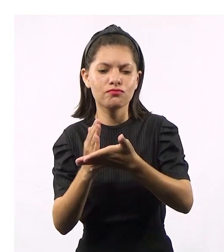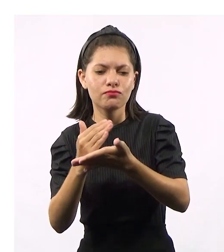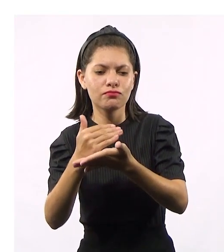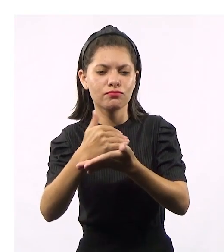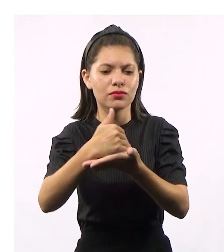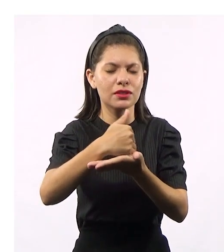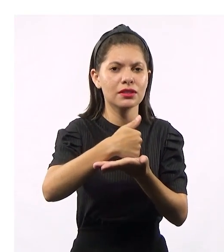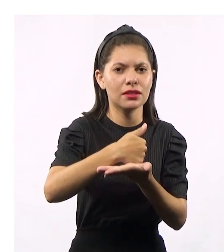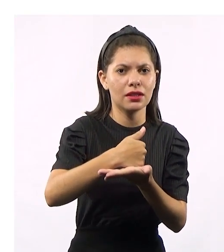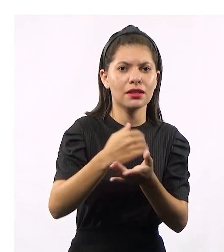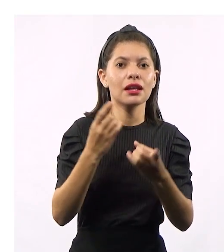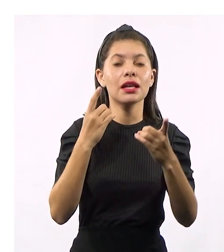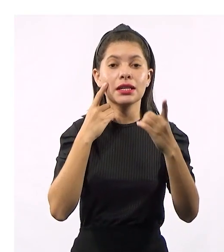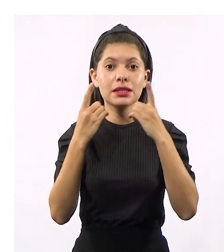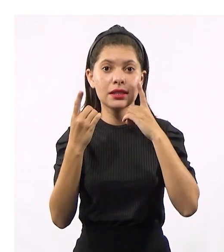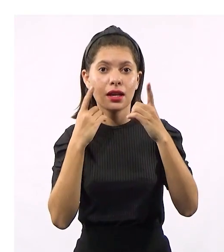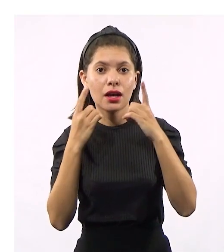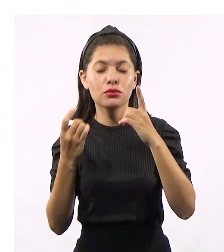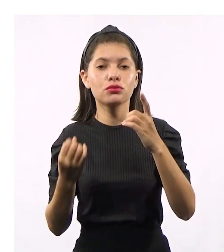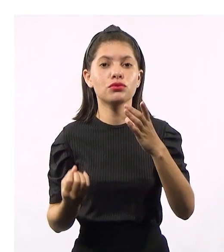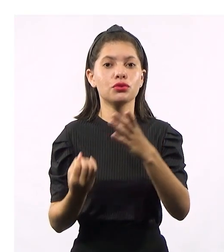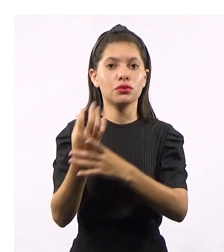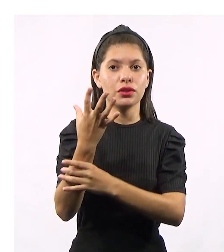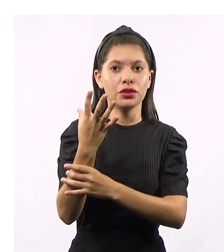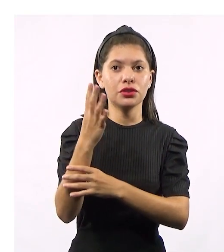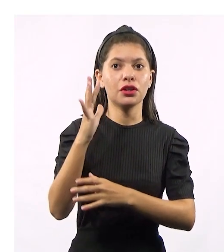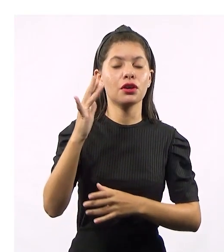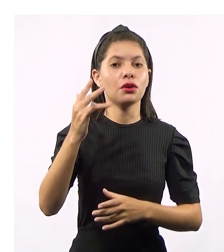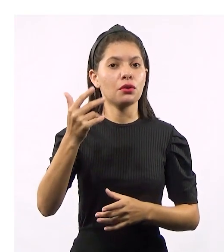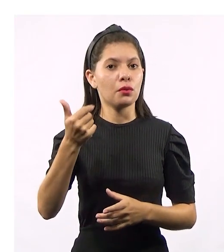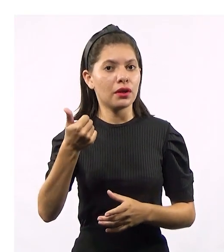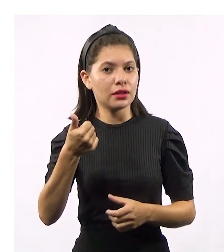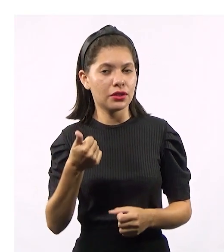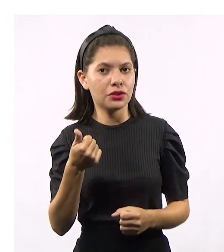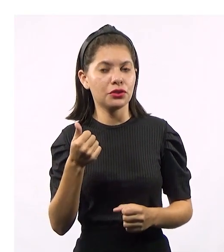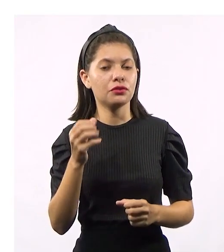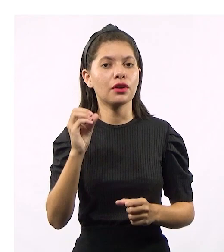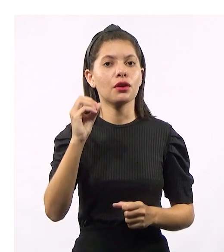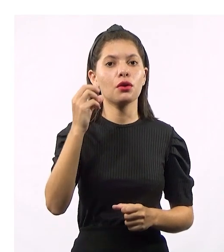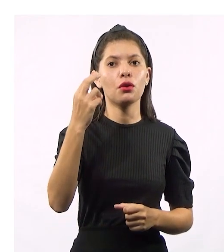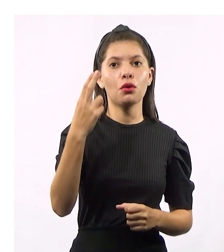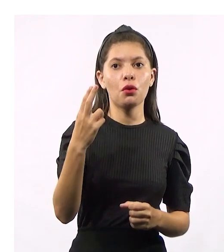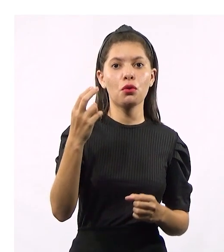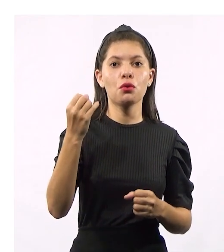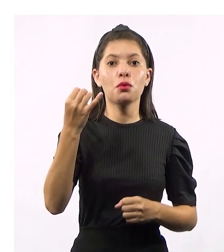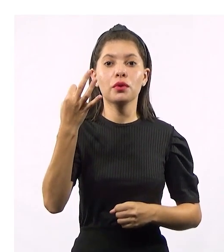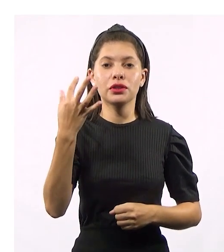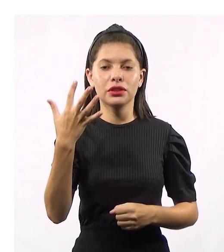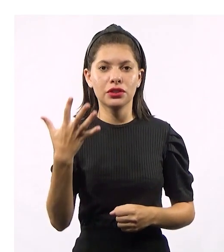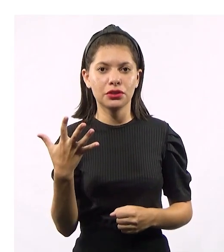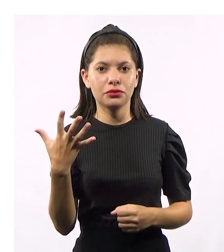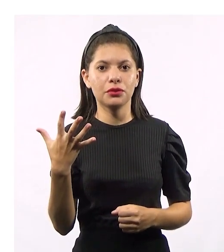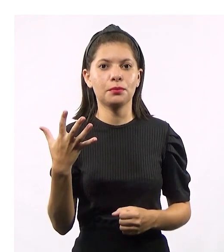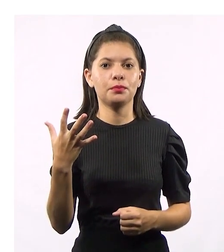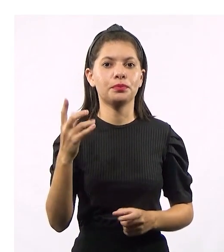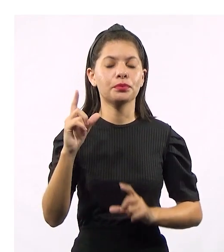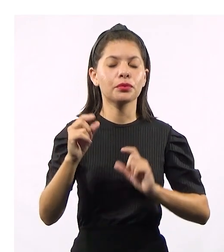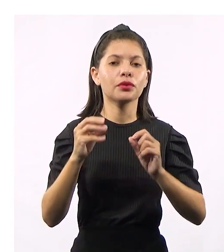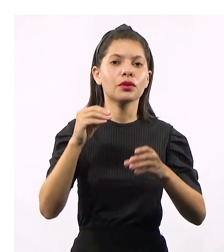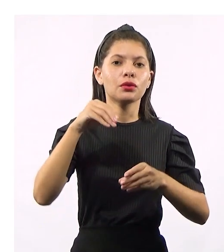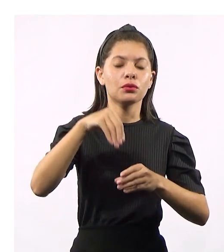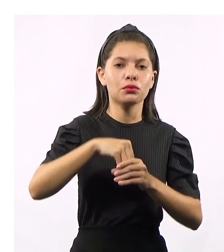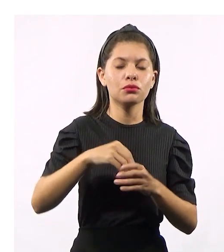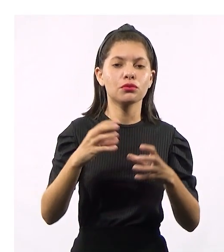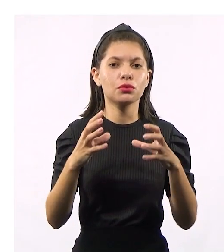dados coletados podem ser de origem qualitativa ou quantitativa. Então, o questionário ele vai ser constituído por